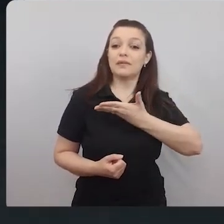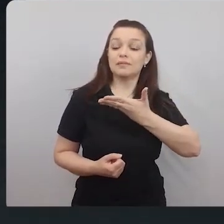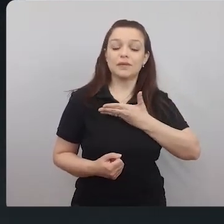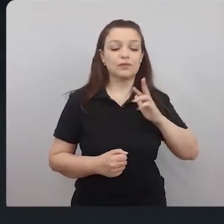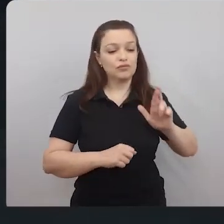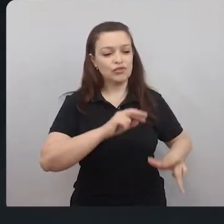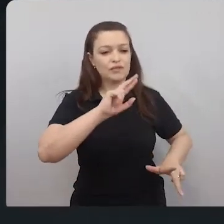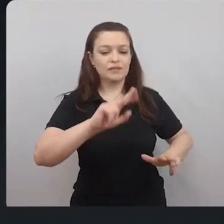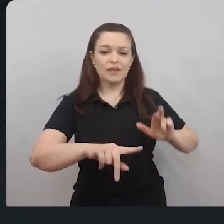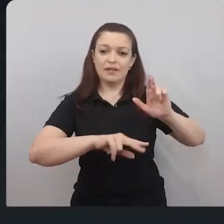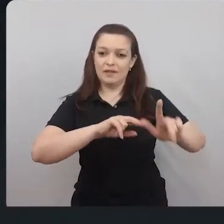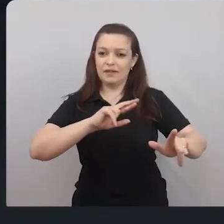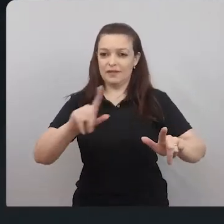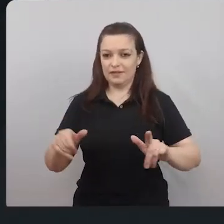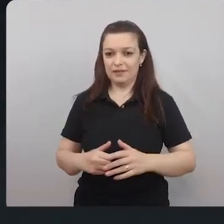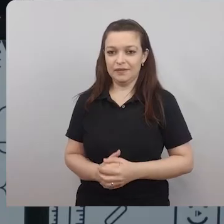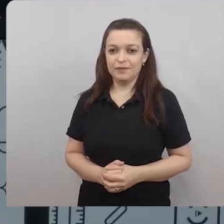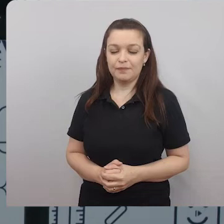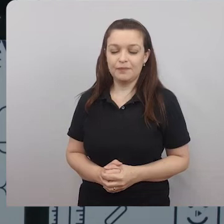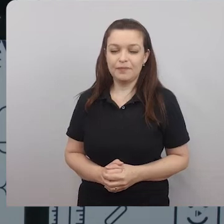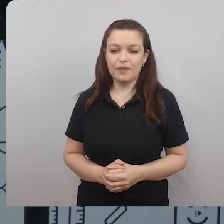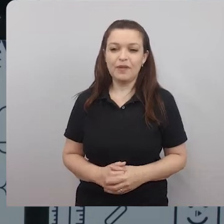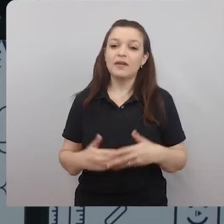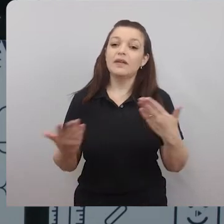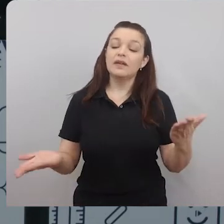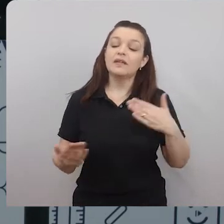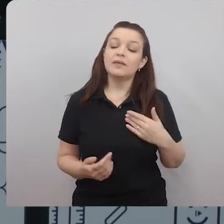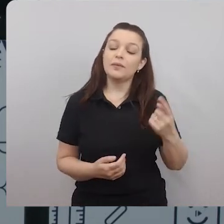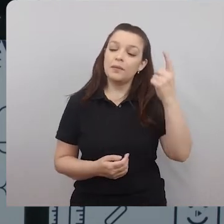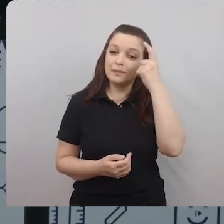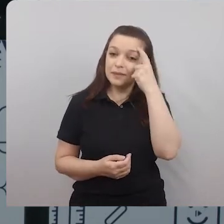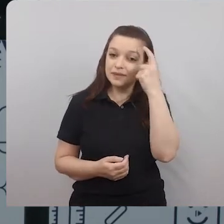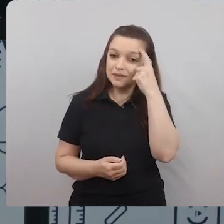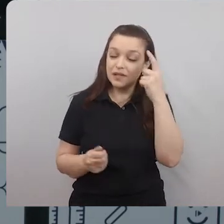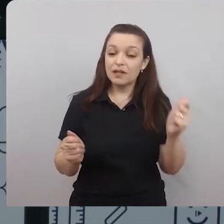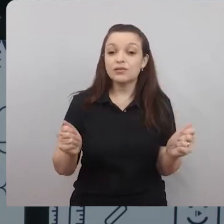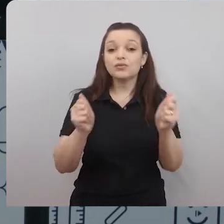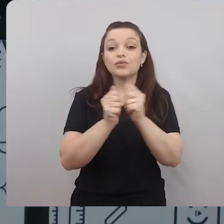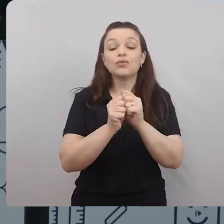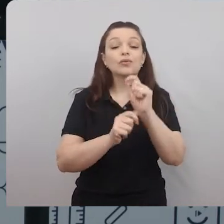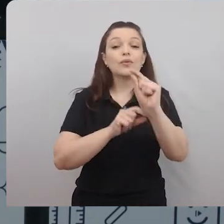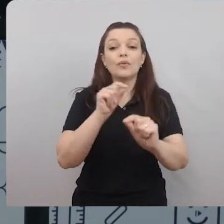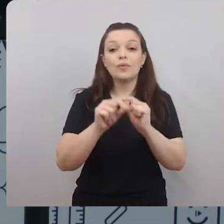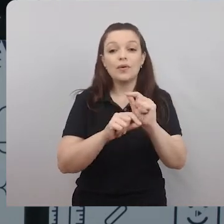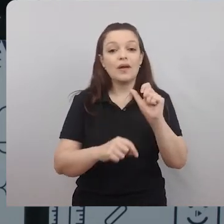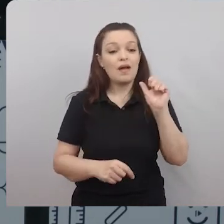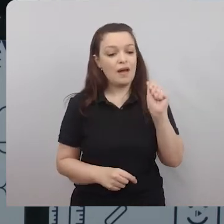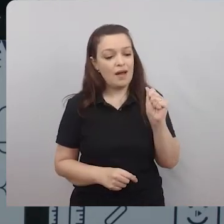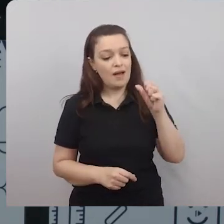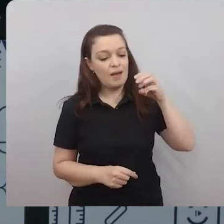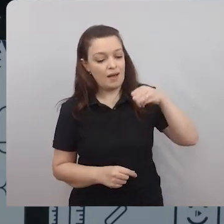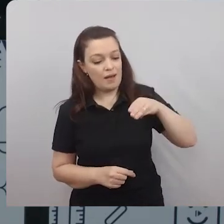e amigos diferentes. Vamos pensar então, vamos formar a